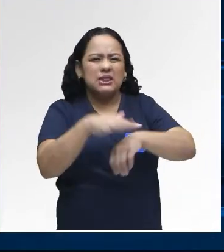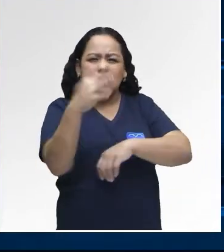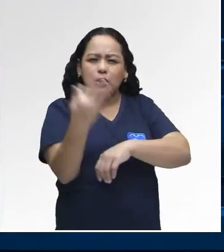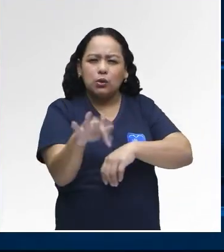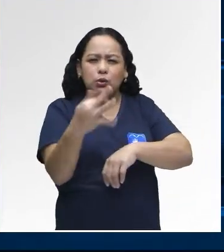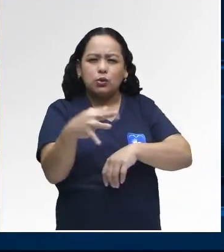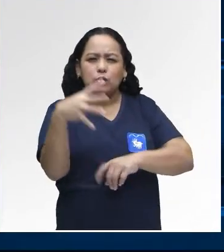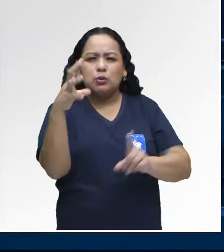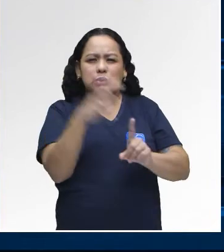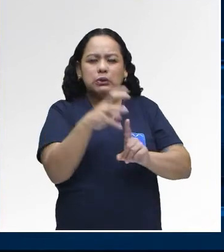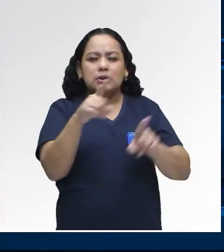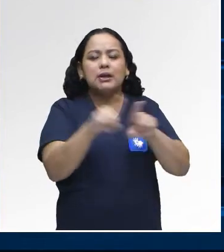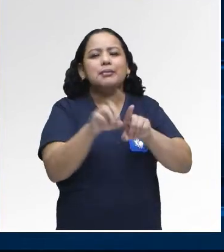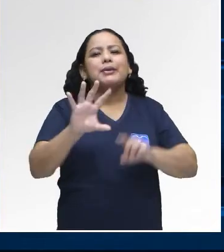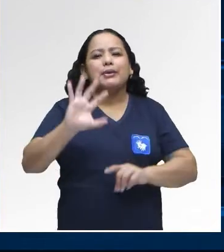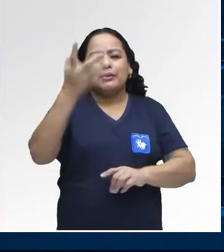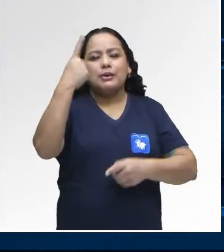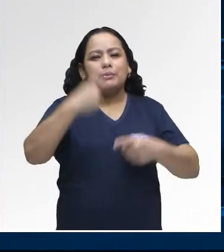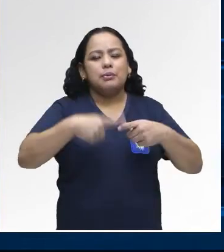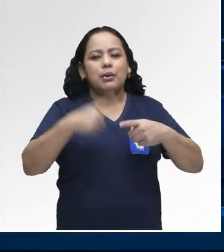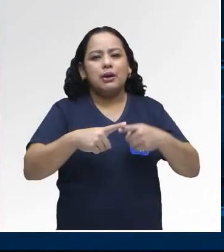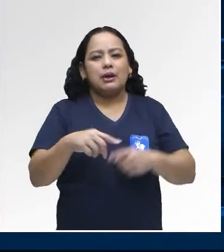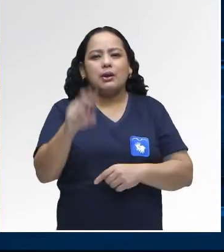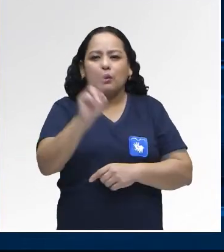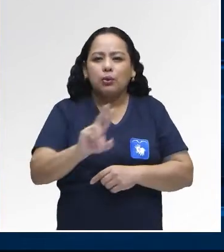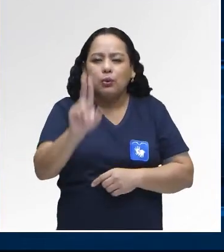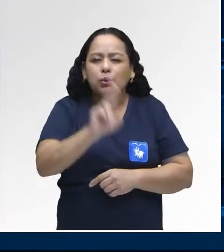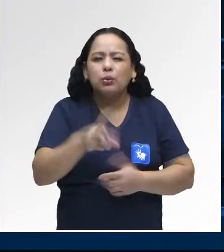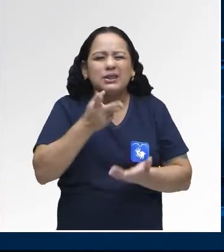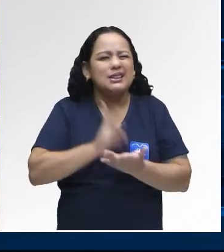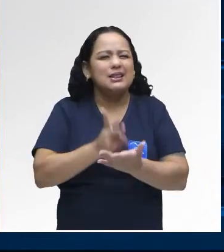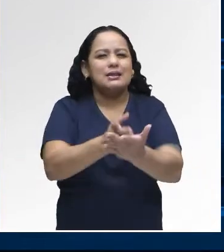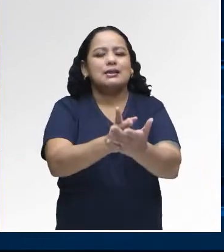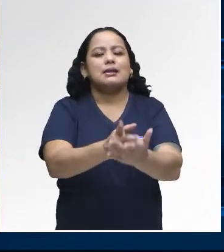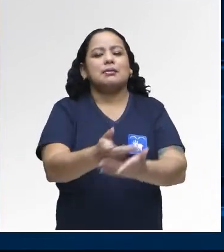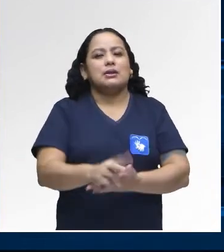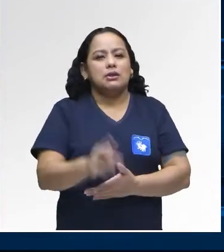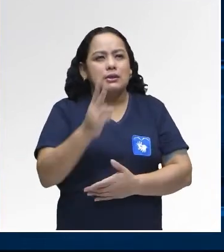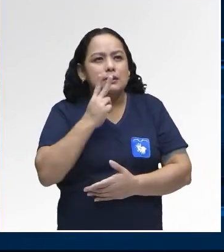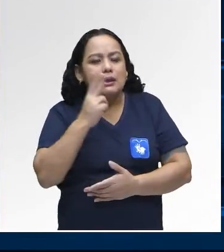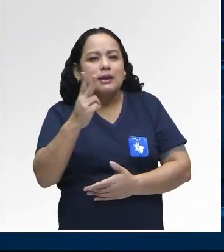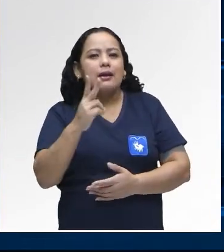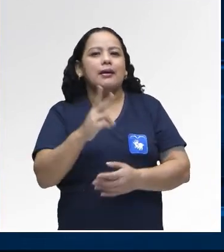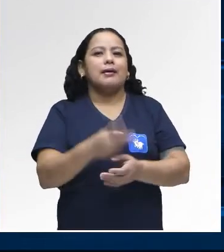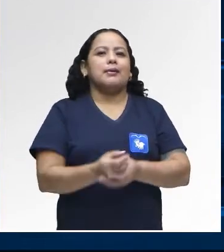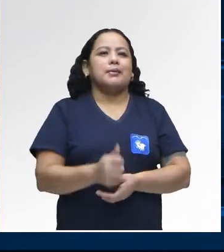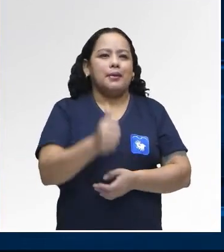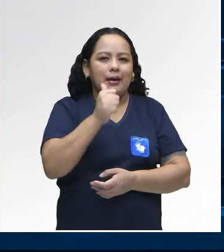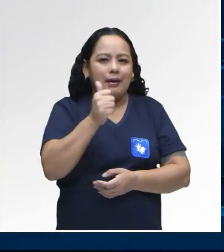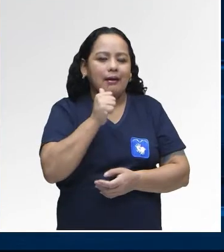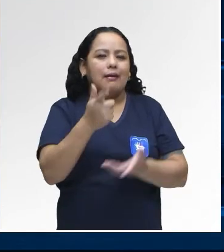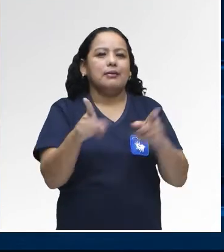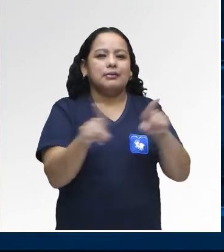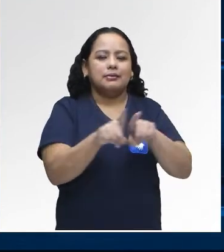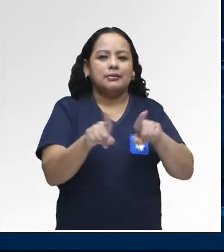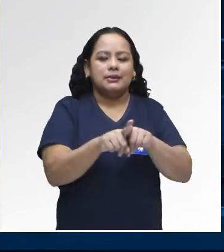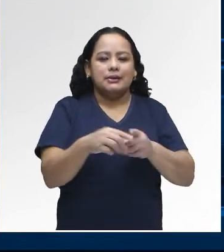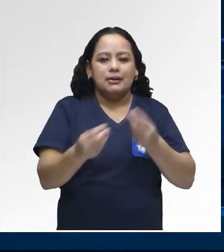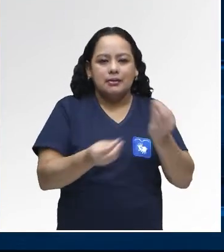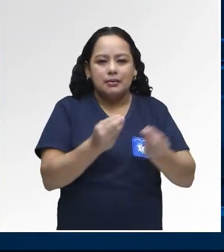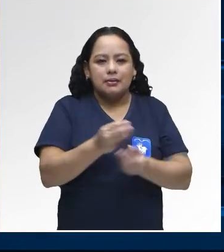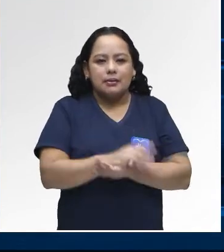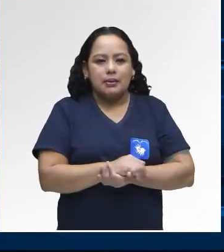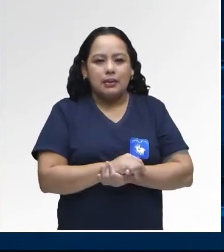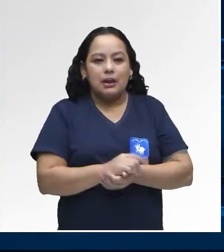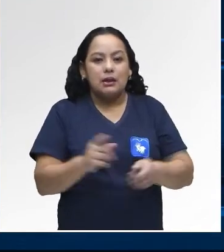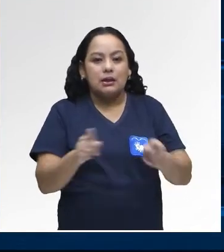também ser consequência do uso inadequado de drogas. Além de rompimento das veias, que